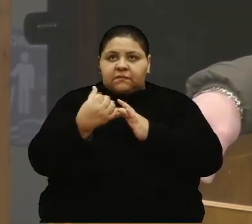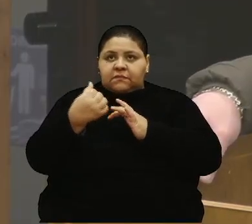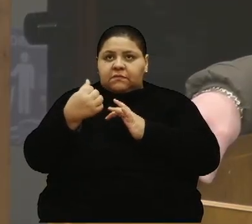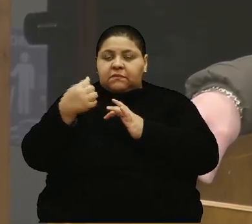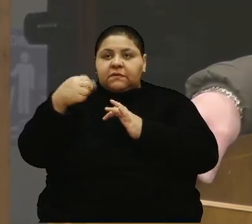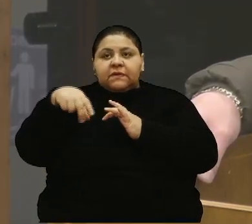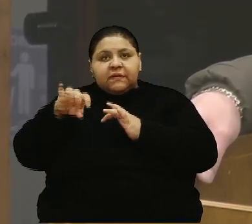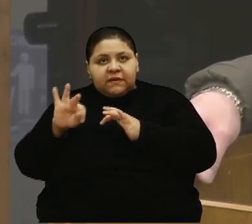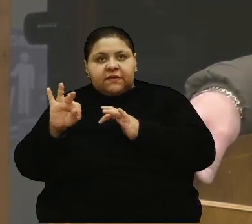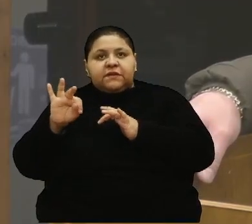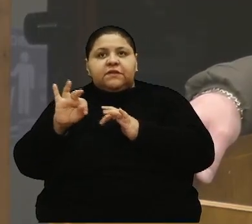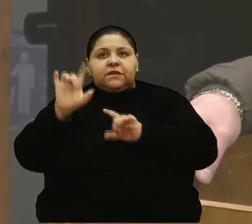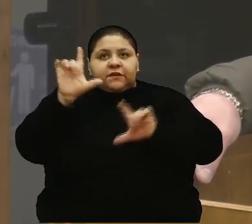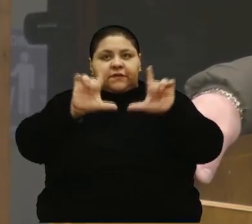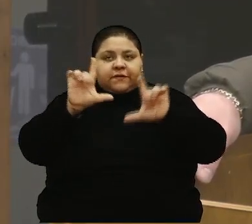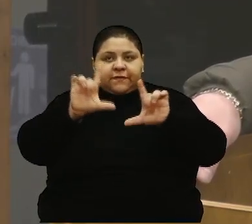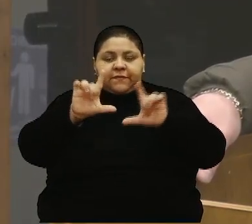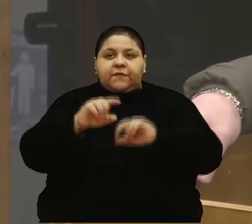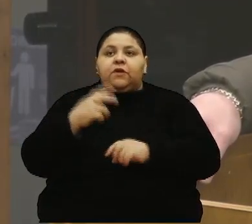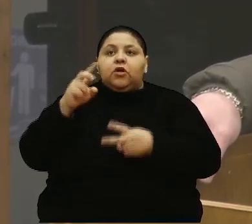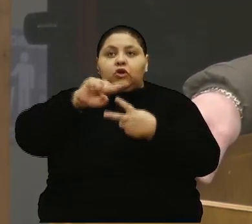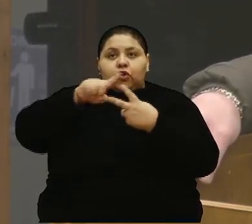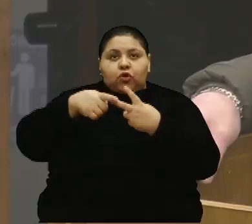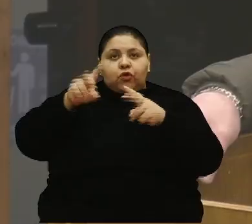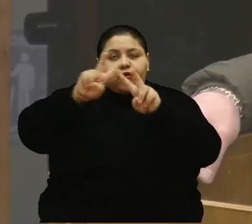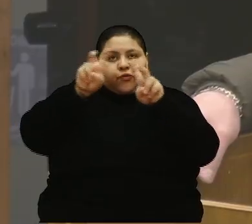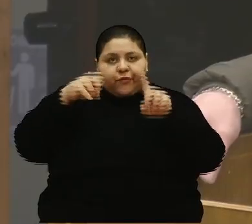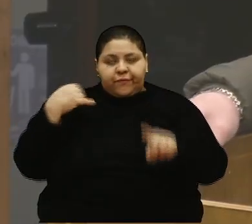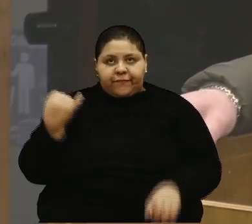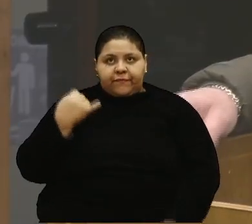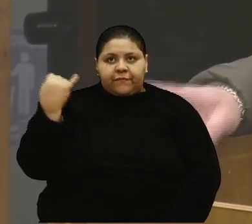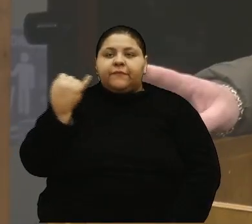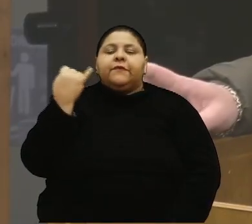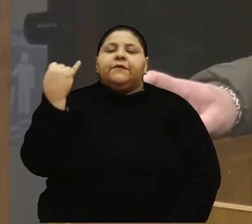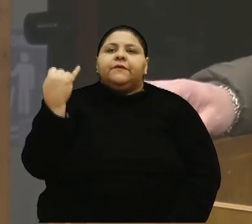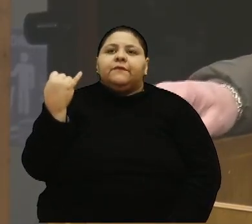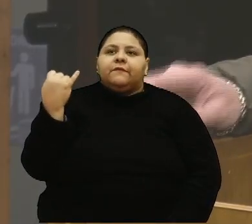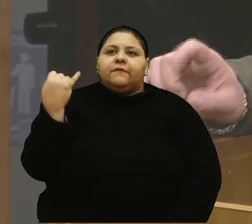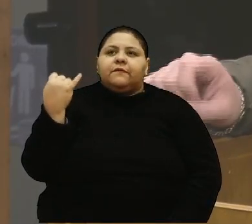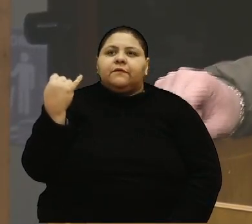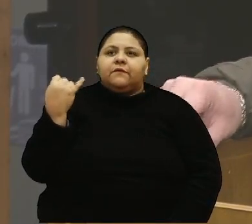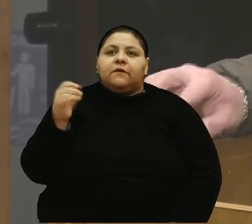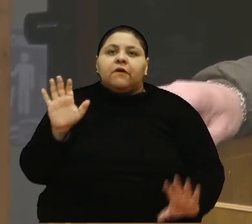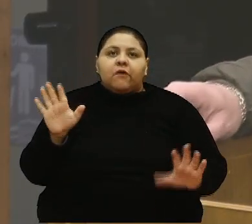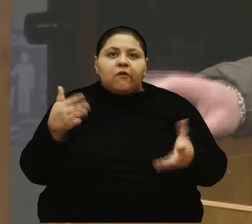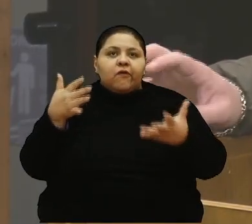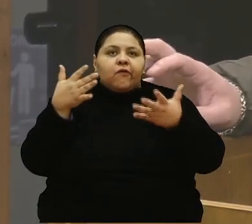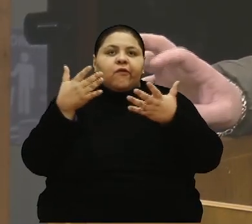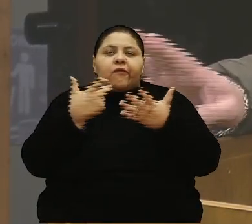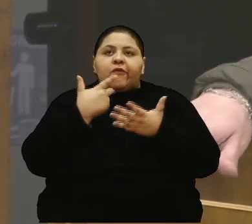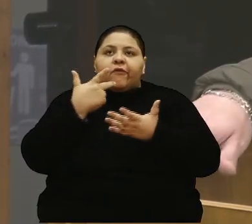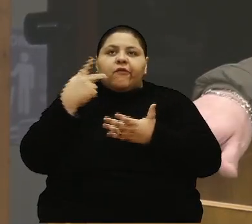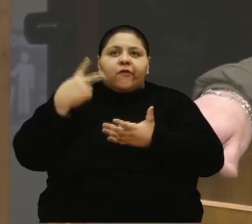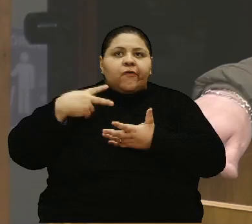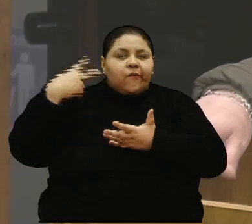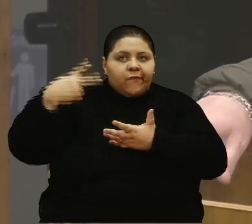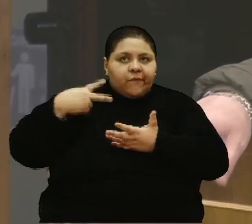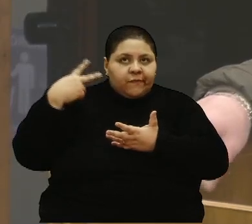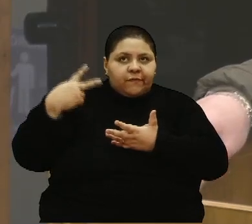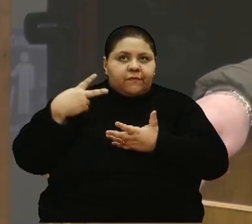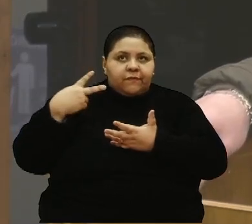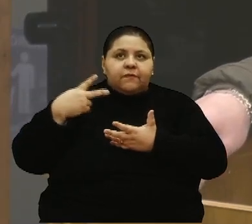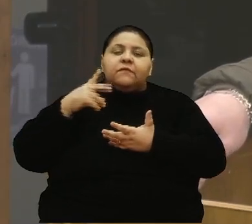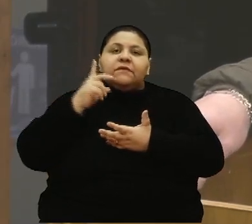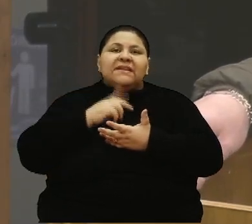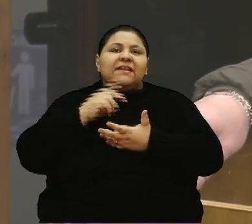Câmara. Quero falar dois assuntos aqui de extrema importância e enaltecer também a fala do vereador